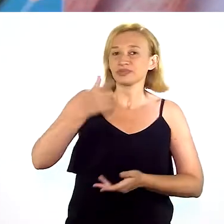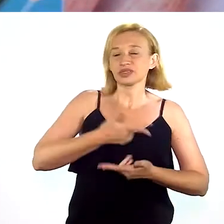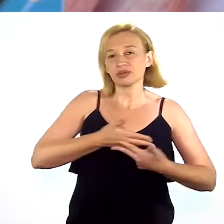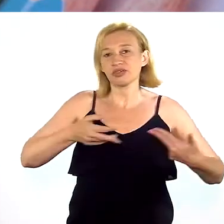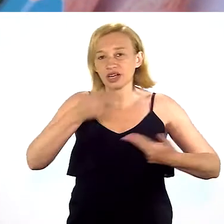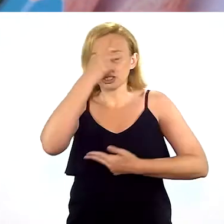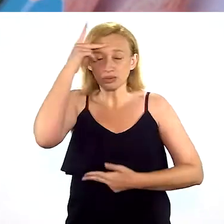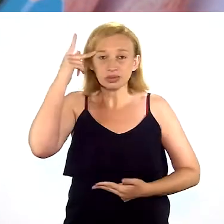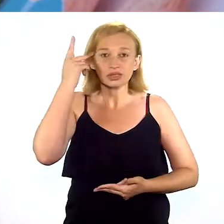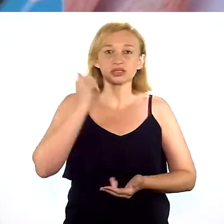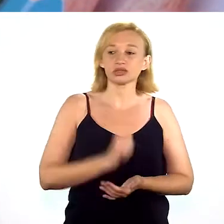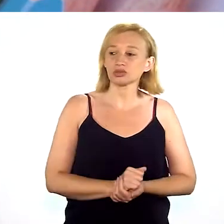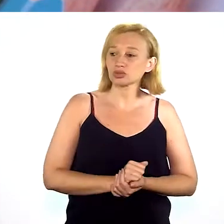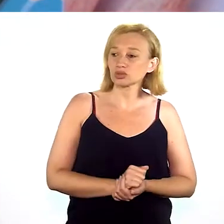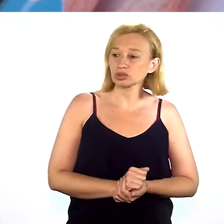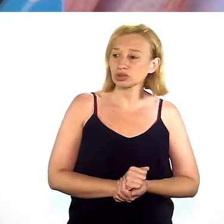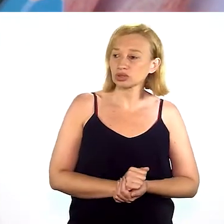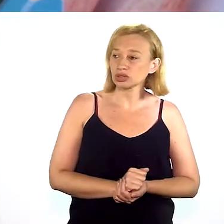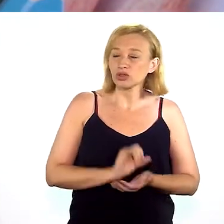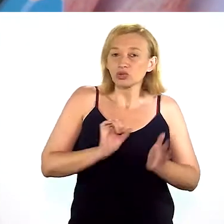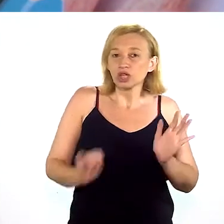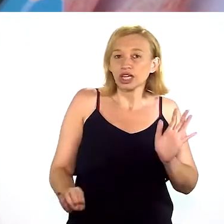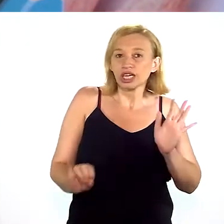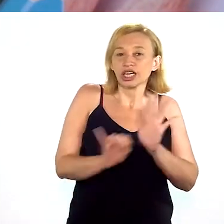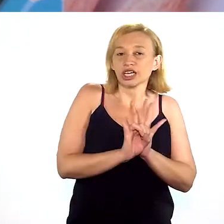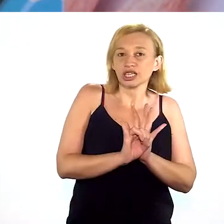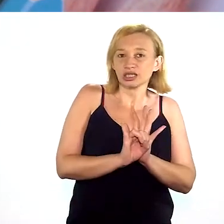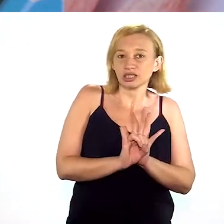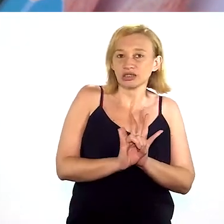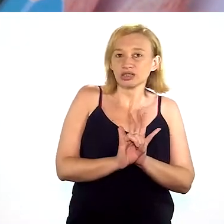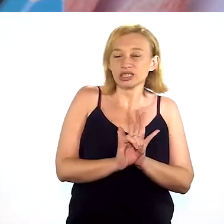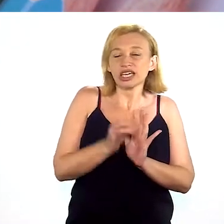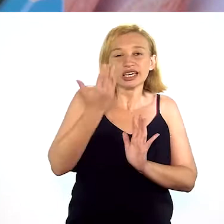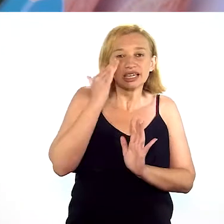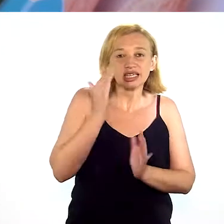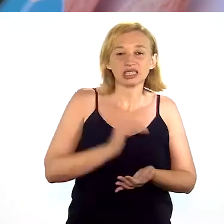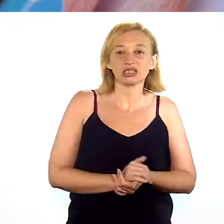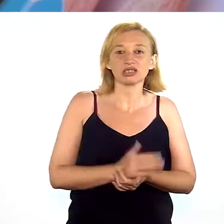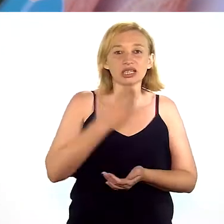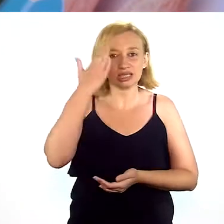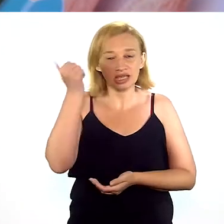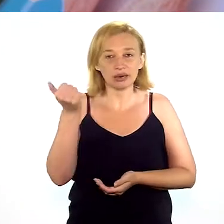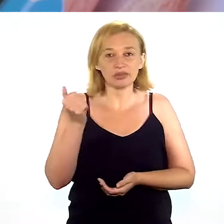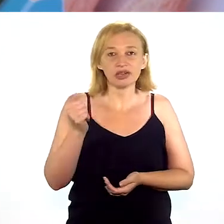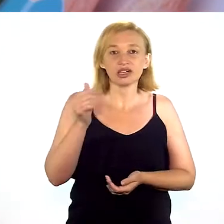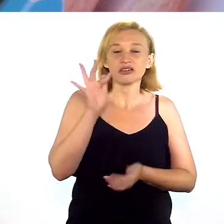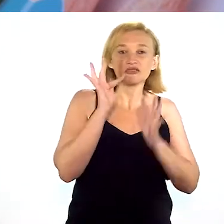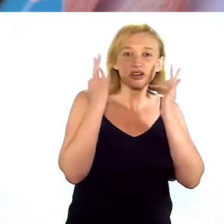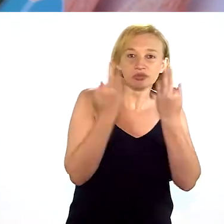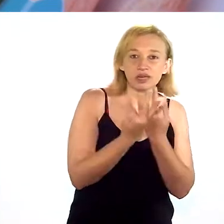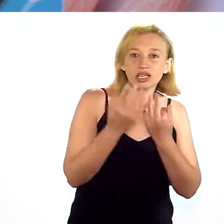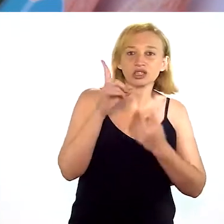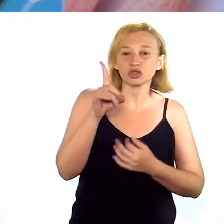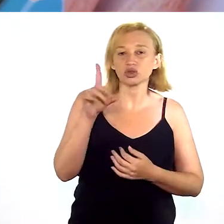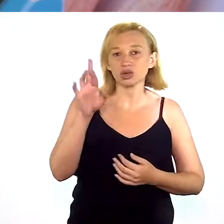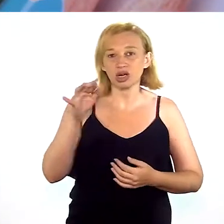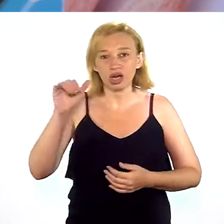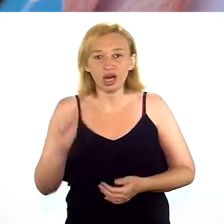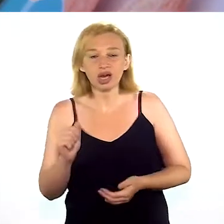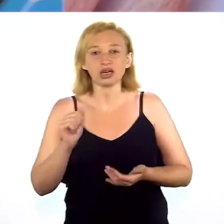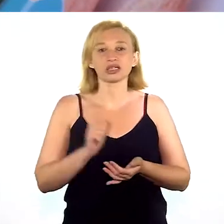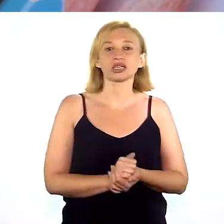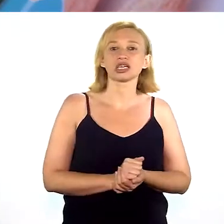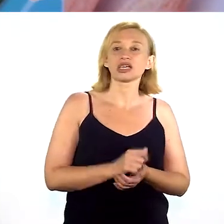inspiração para muitas pessoas, por uma questão de identificação, né? A gente sabe que família Doriana existe em